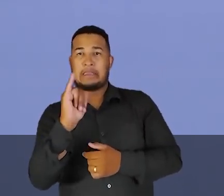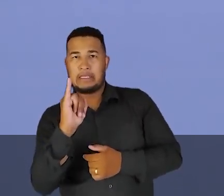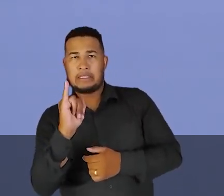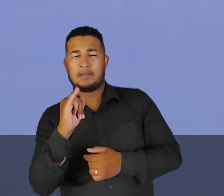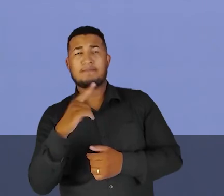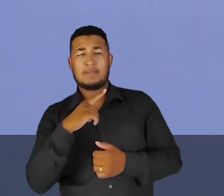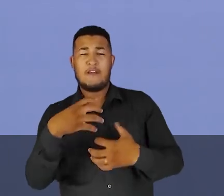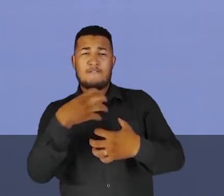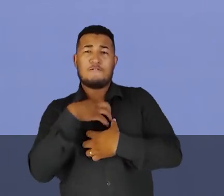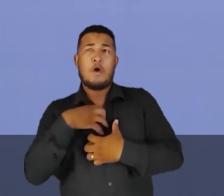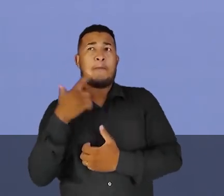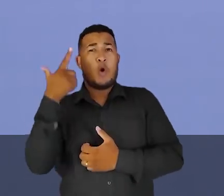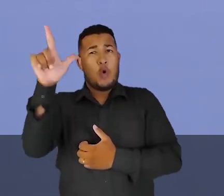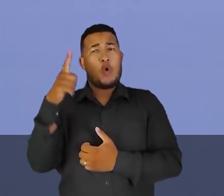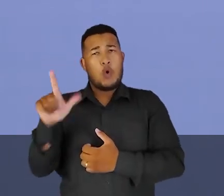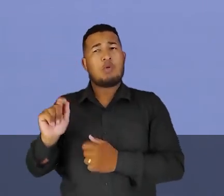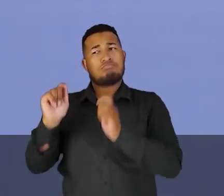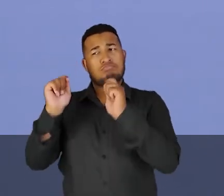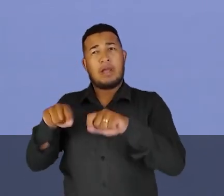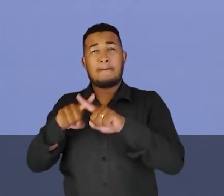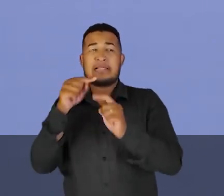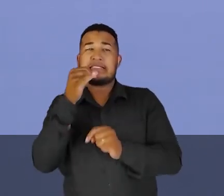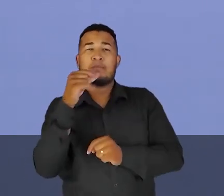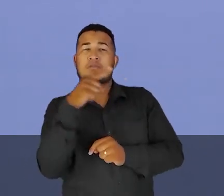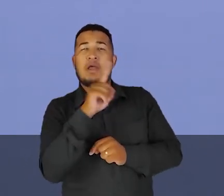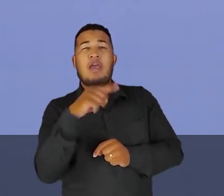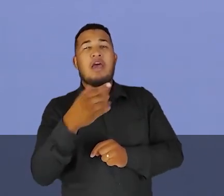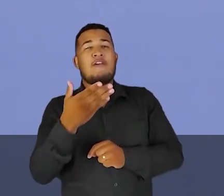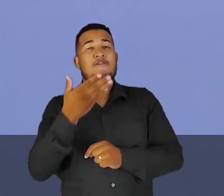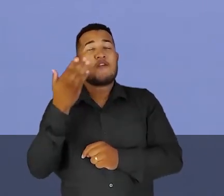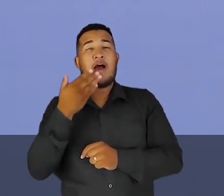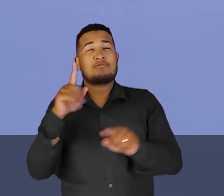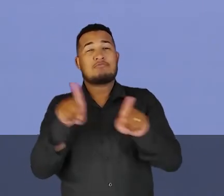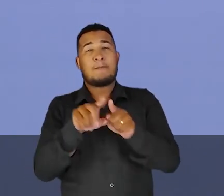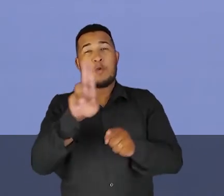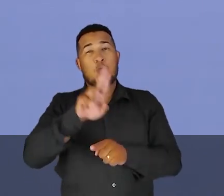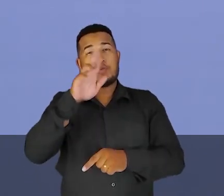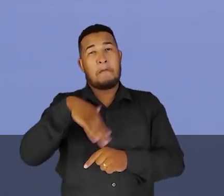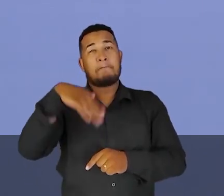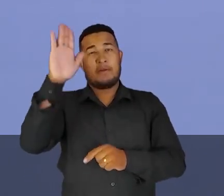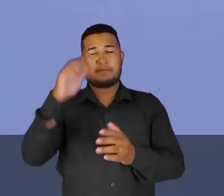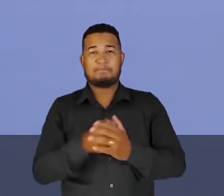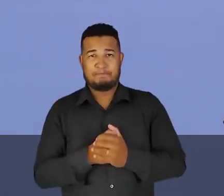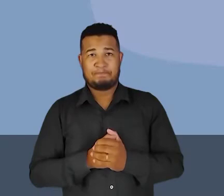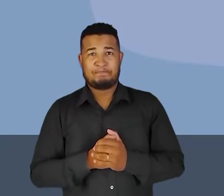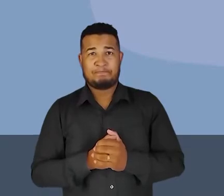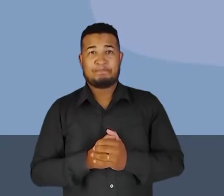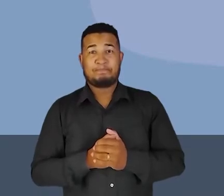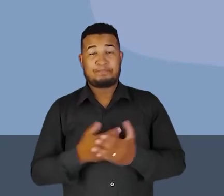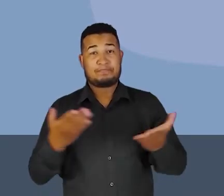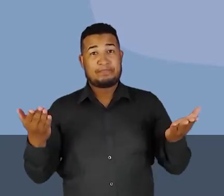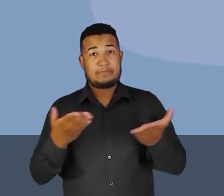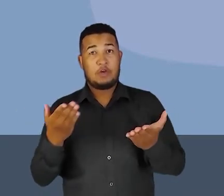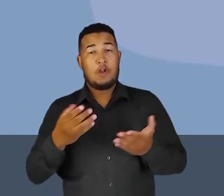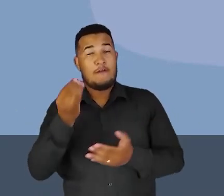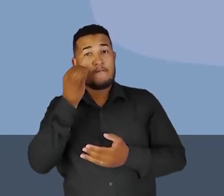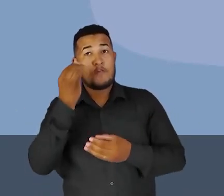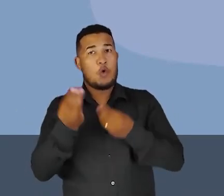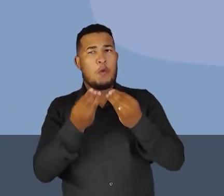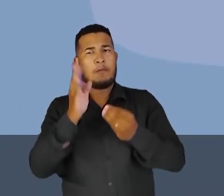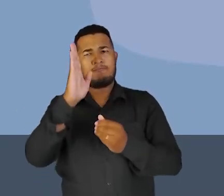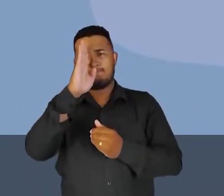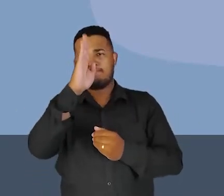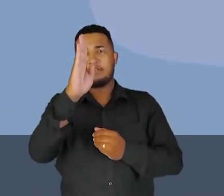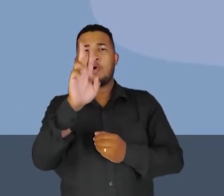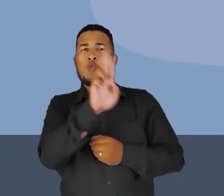nome? Tem também, tá? Mas a gente está vendo essas aqui que elas são as mais usadas. Vamos só dar uma olhadinha agora nas principais aplicações dos